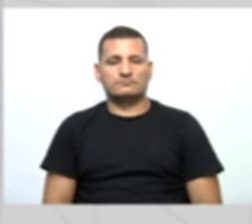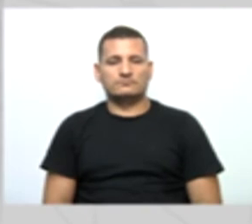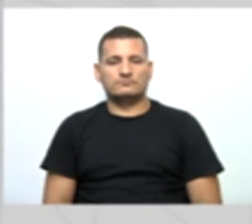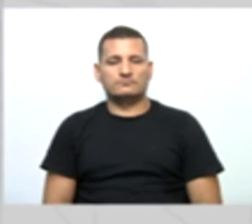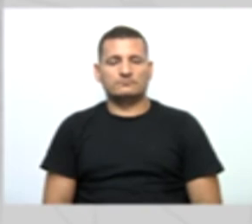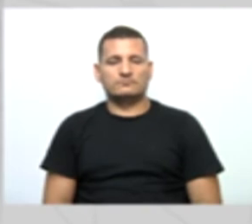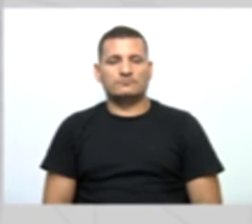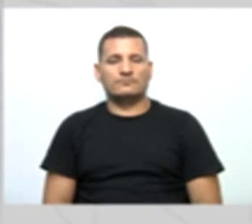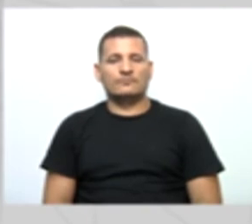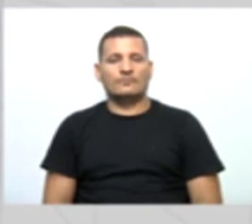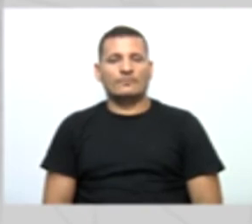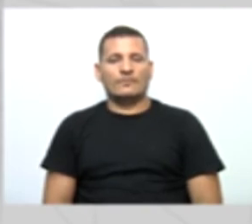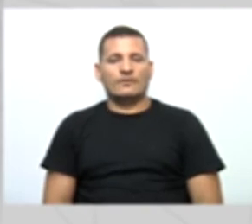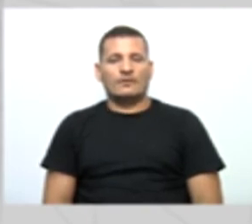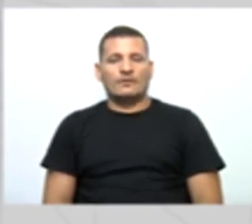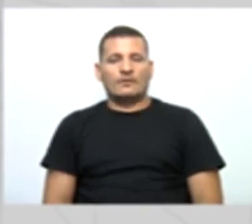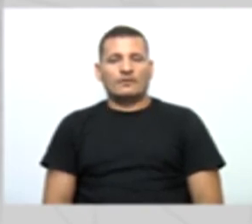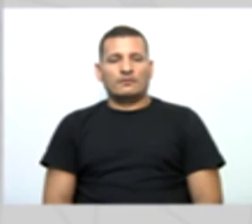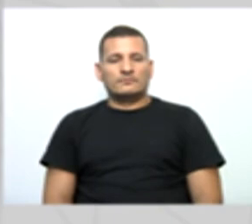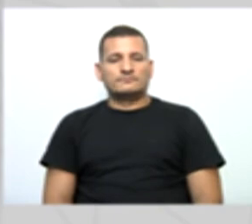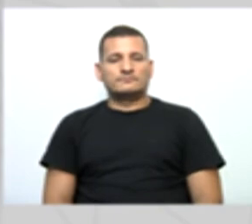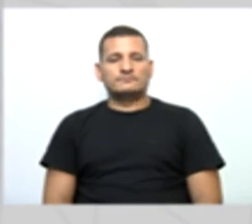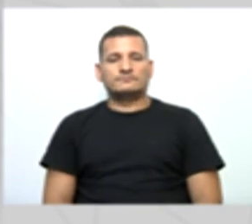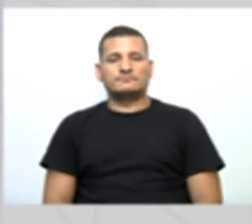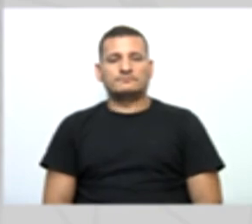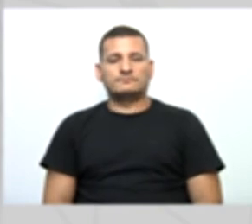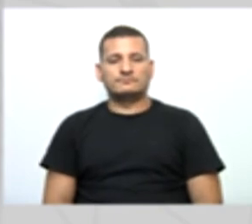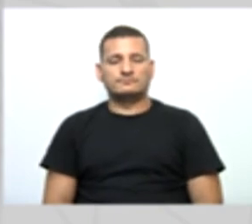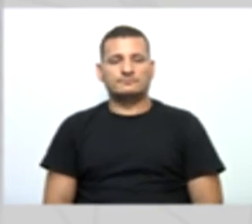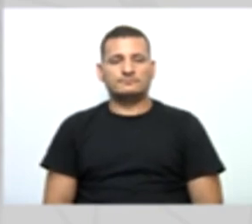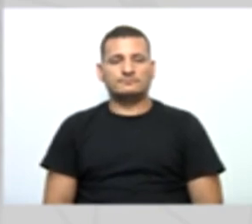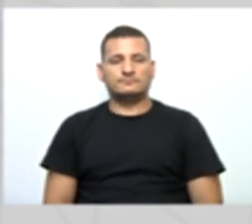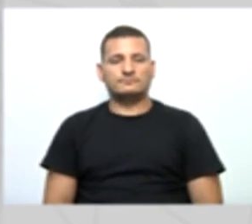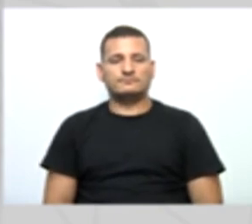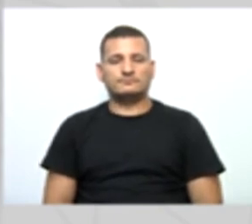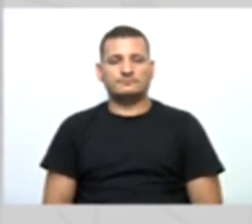é uma descrição